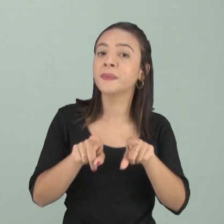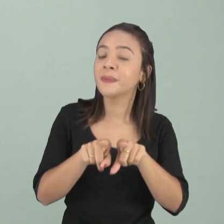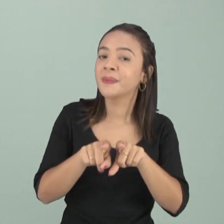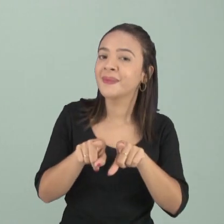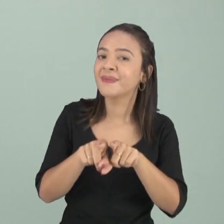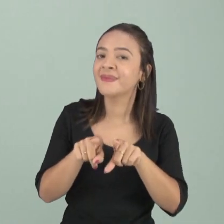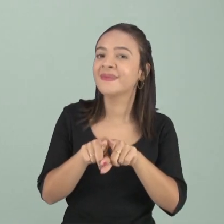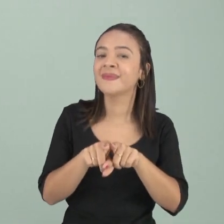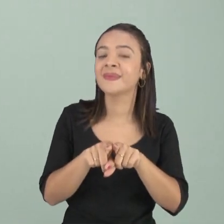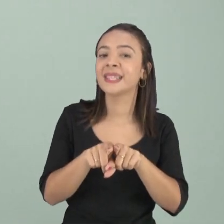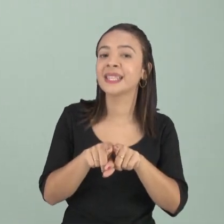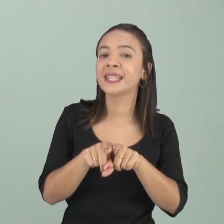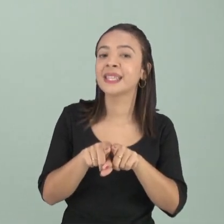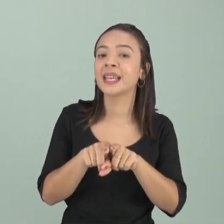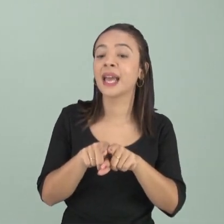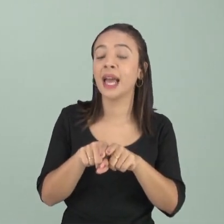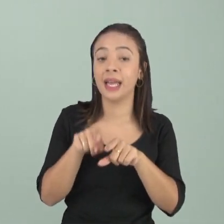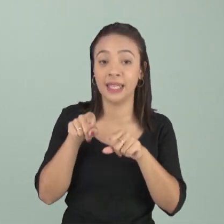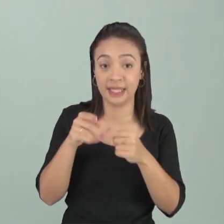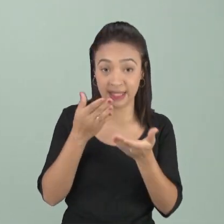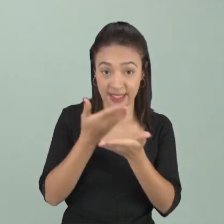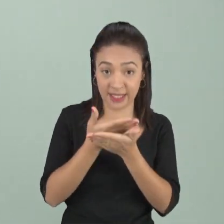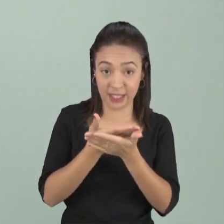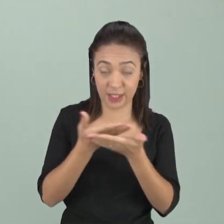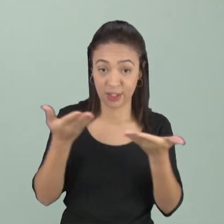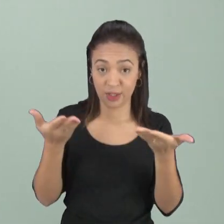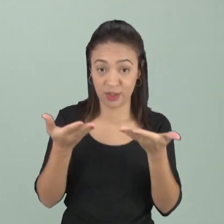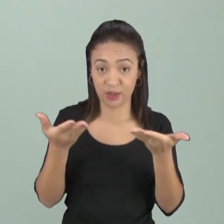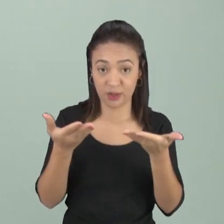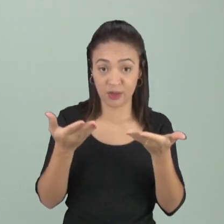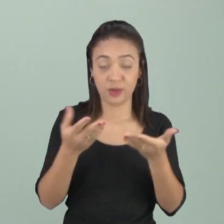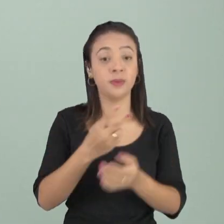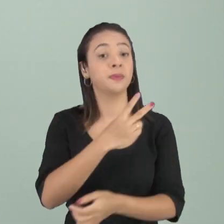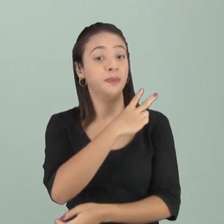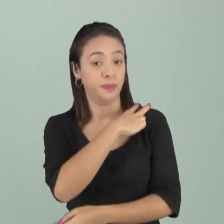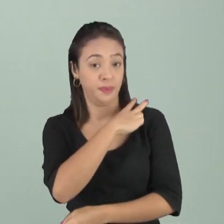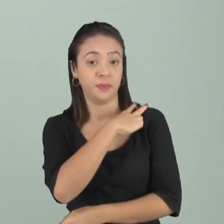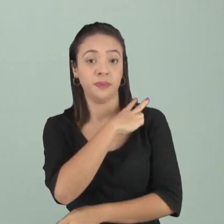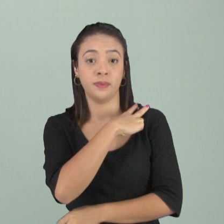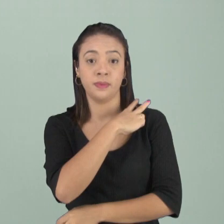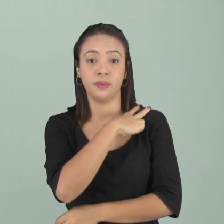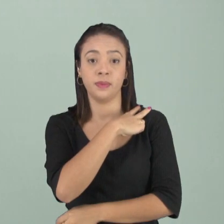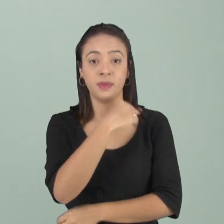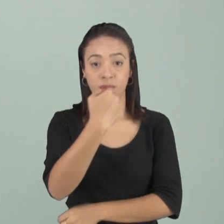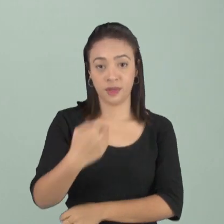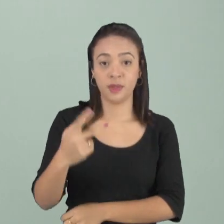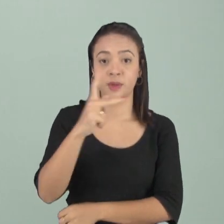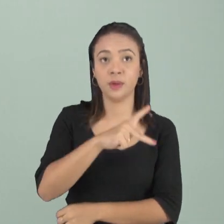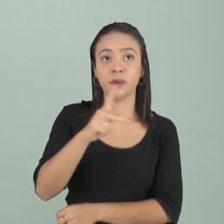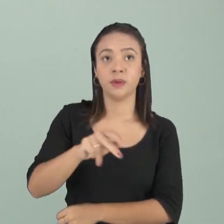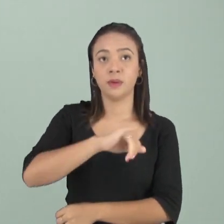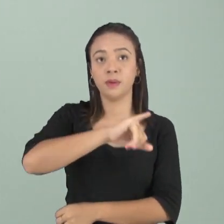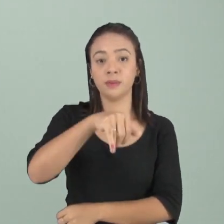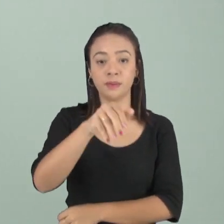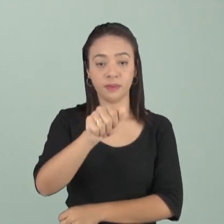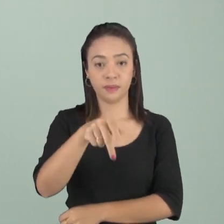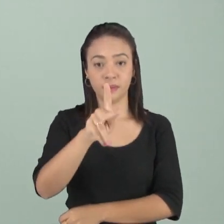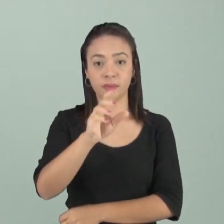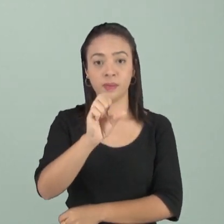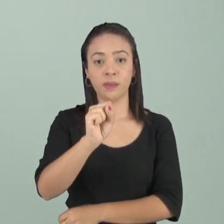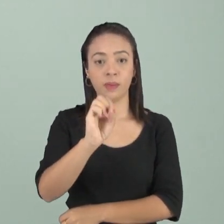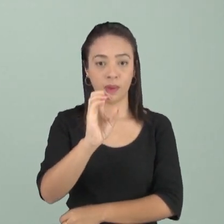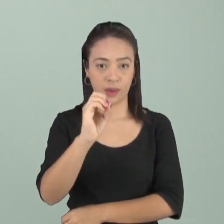E essa aula é para os alunos da segunda série do ensino médio e eu sou o professor Jackson Gama, tudo